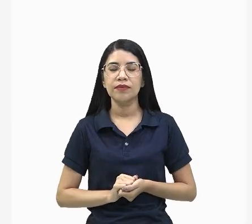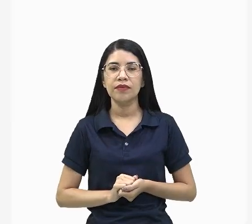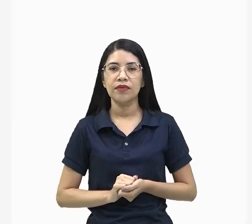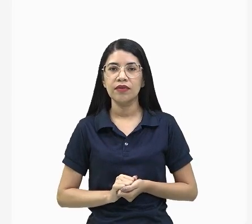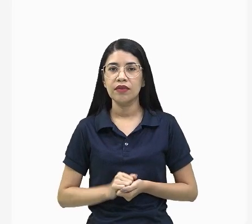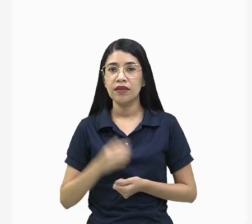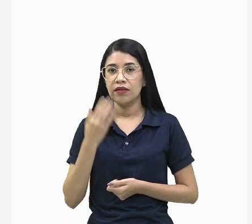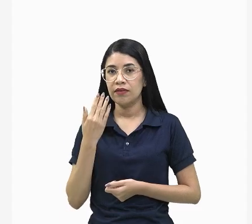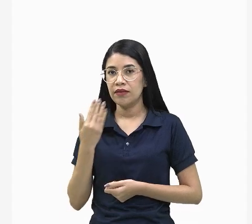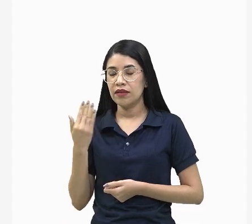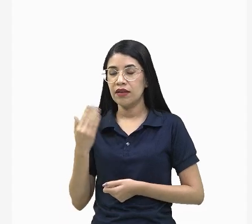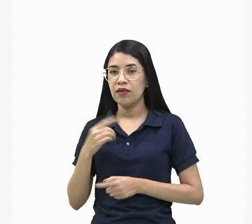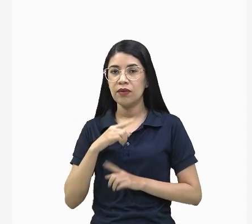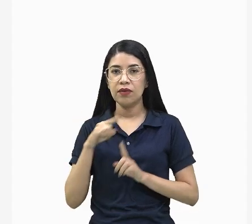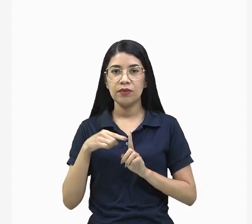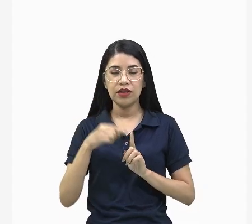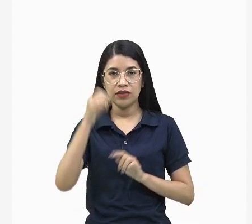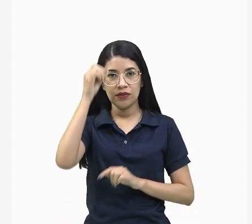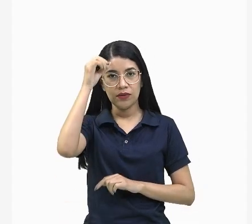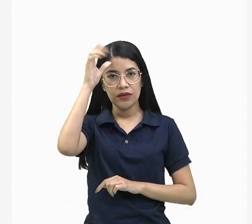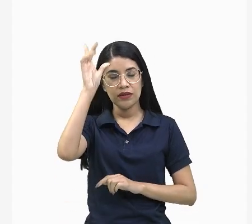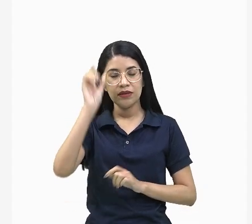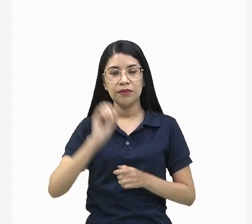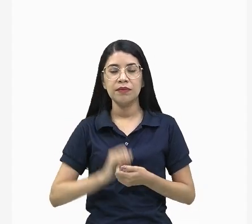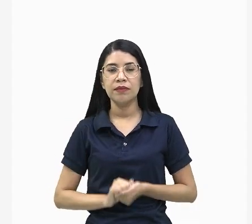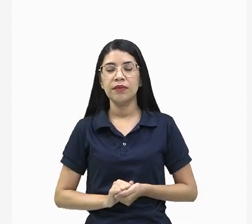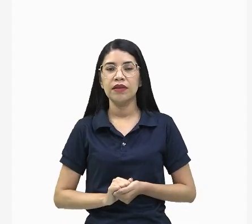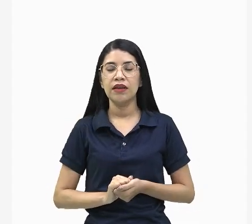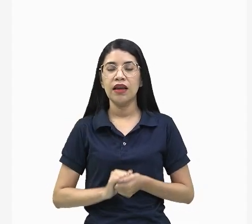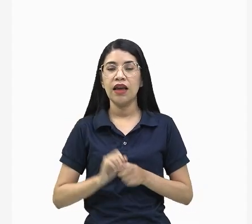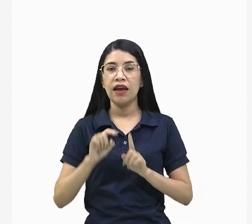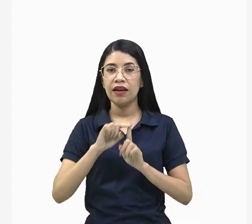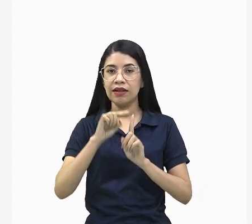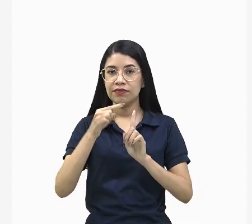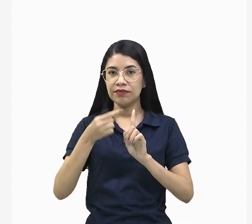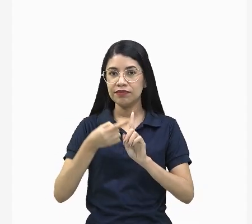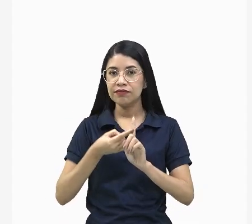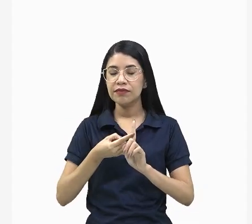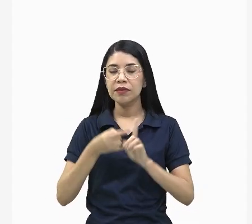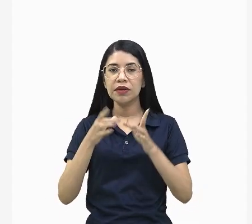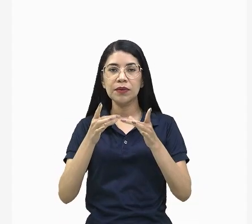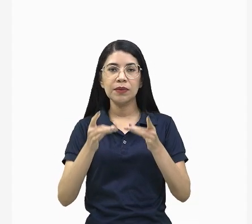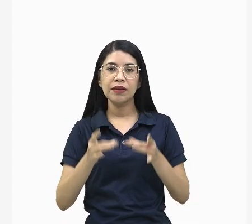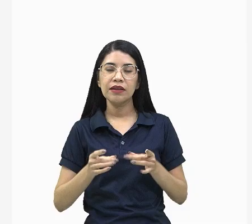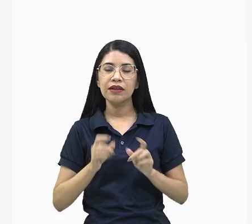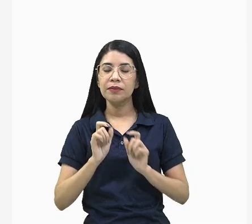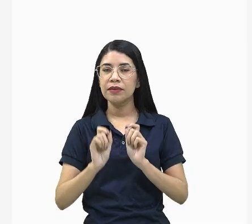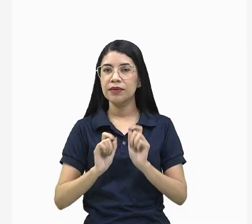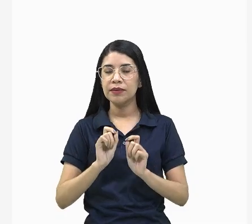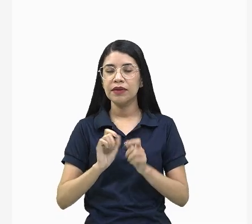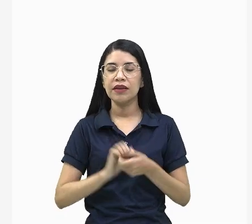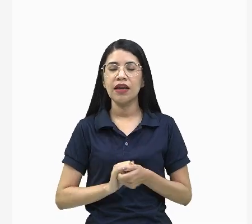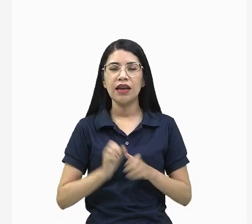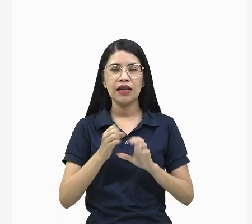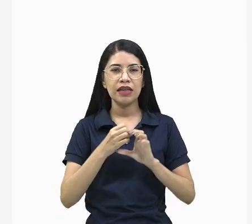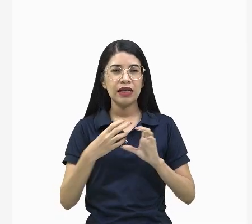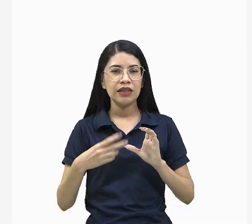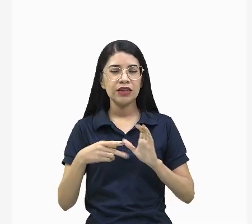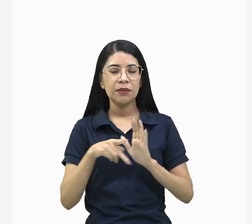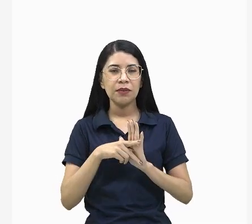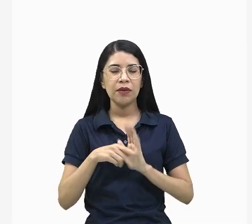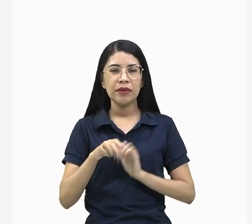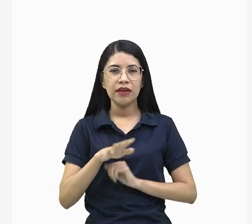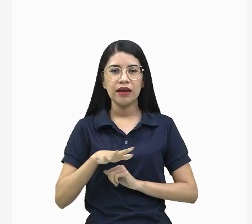verificar? O nosso objeto de conhecimento vai ser a gravidez e o detalhamento vai abranger características gerais